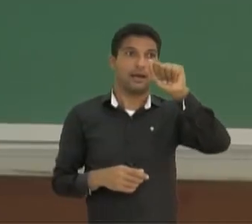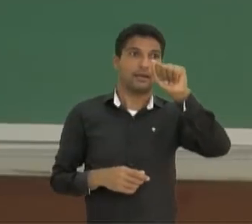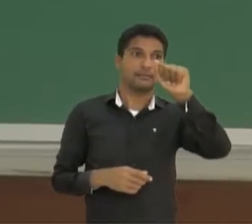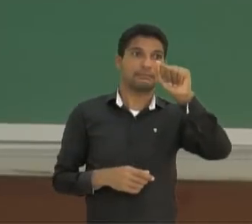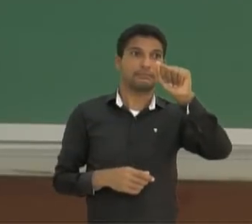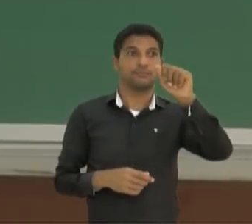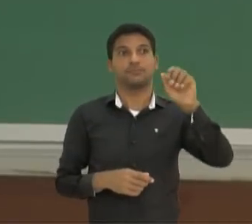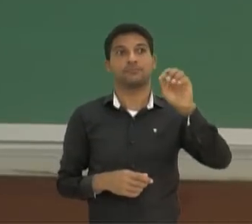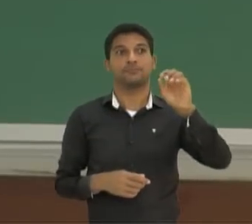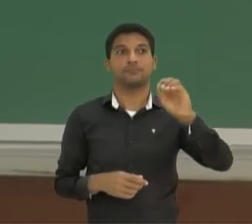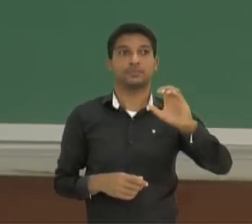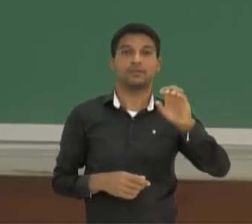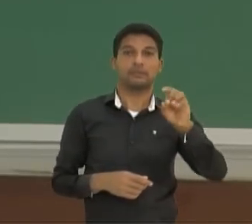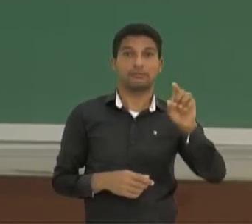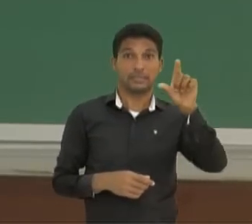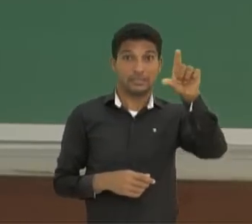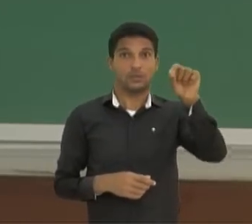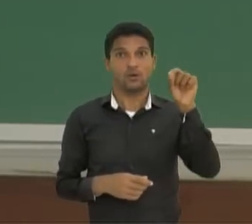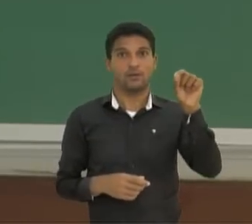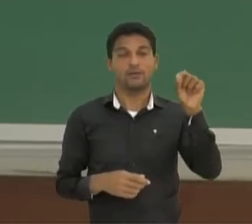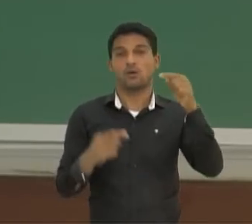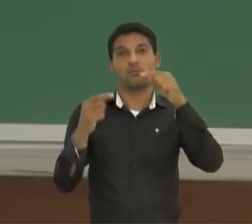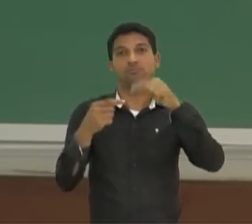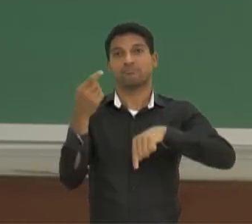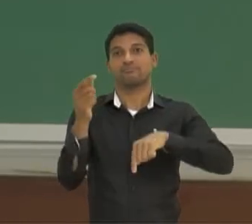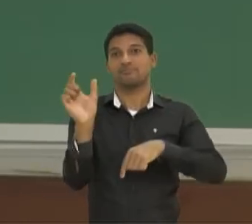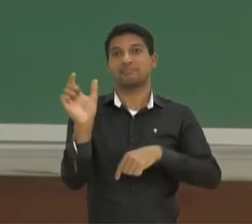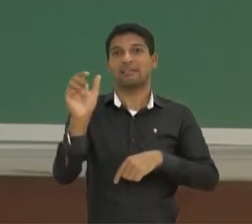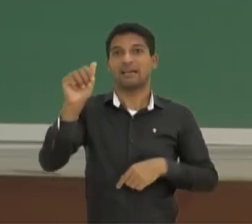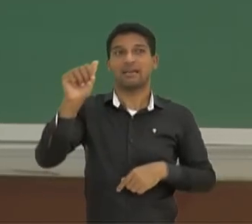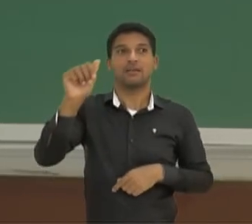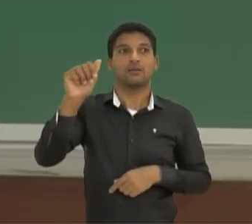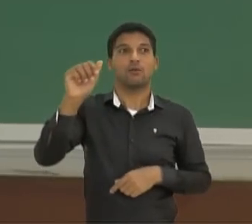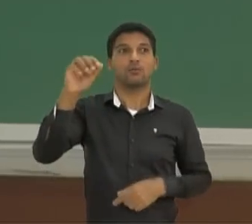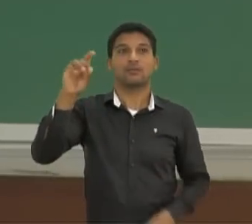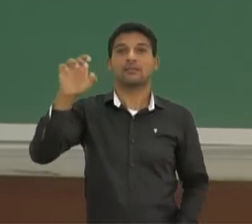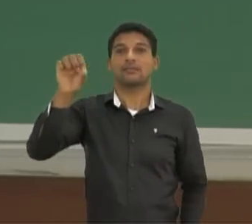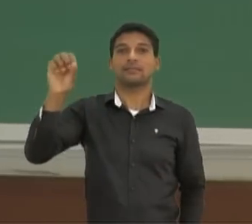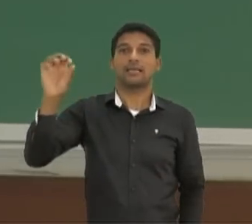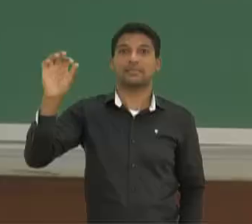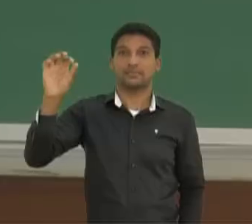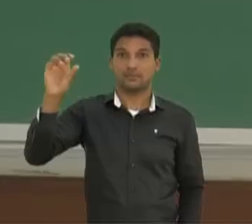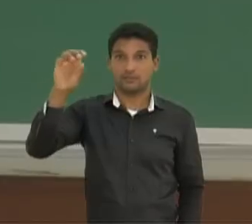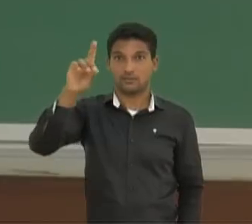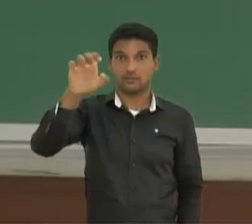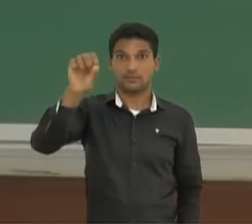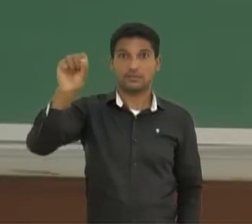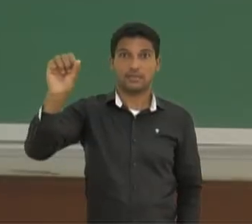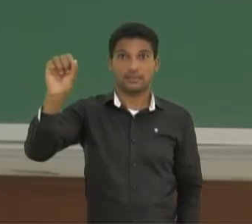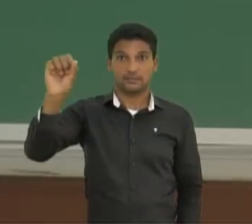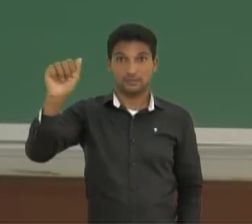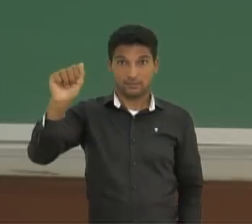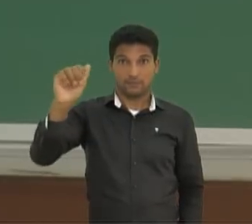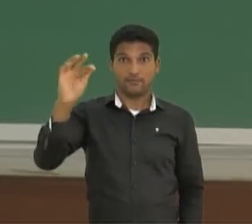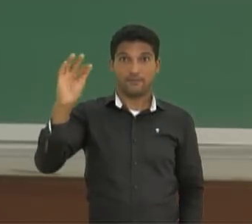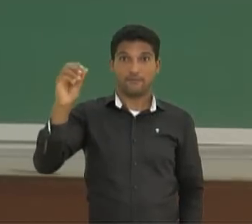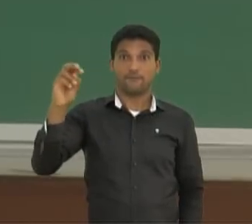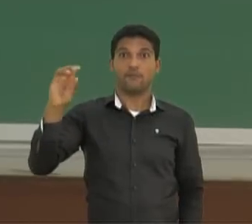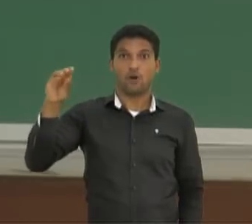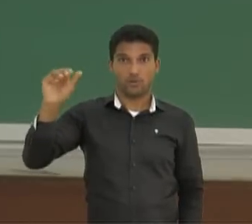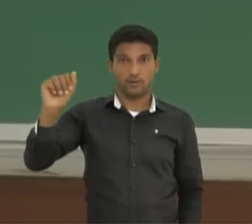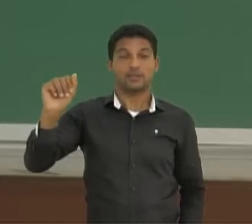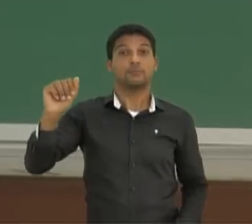vai ter a mesma funcionalidade ali, né, dentro desse contexto. Né? Se eu colocar, por exemplo, por outro lado, já não vai dar certo, porque daí teria